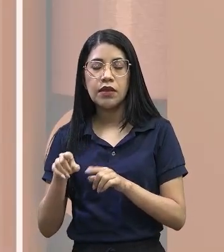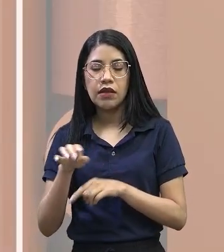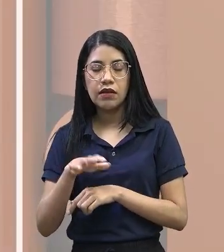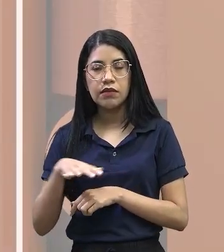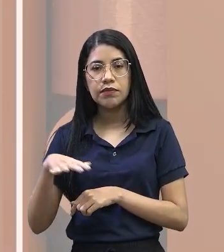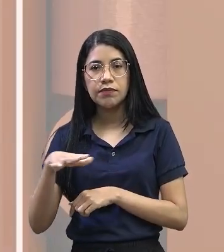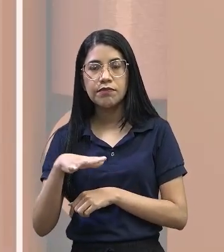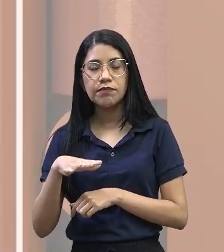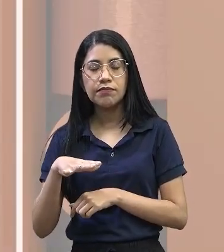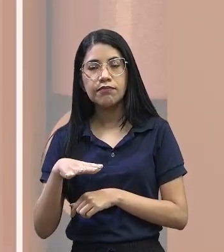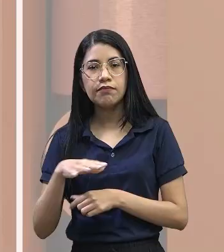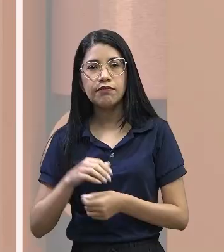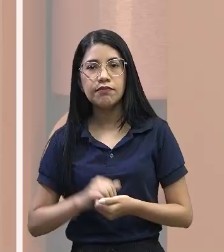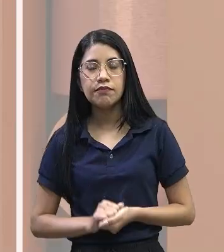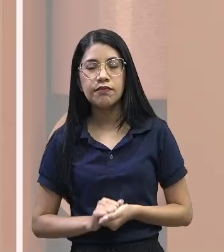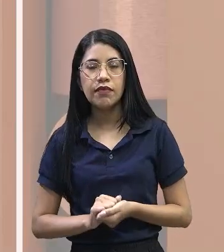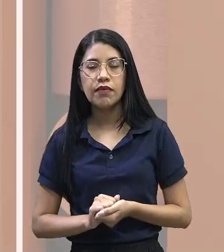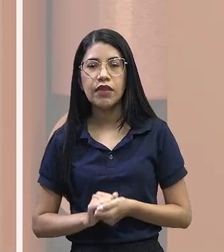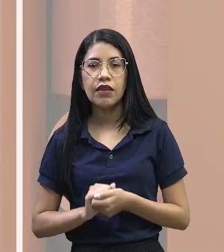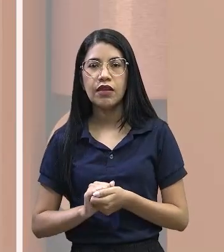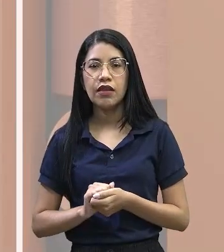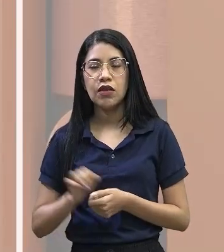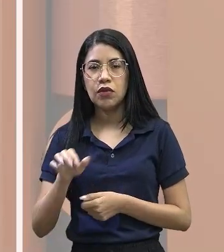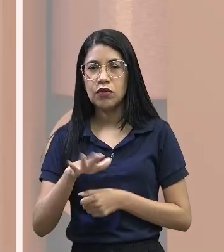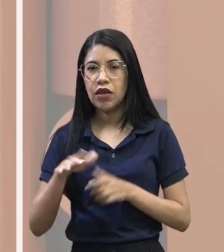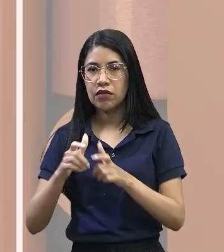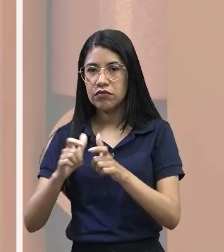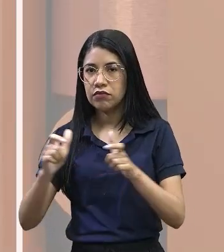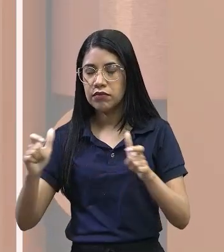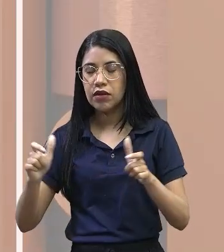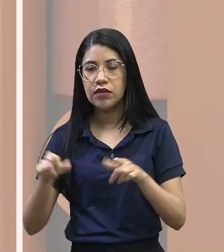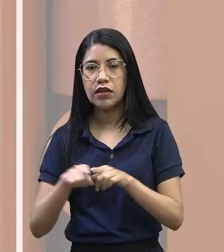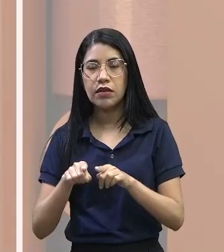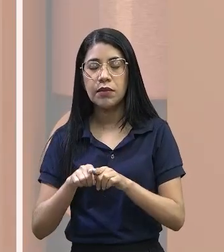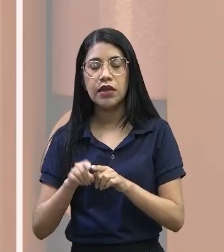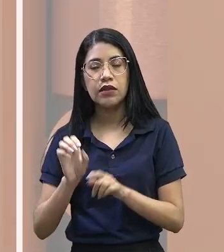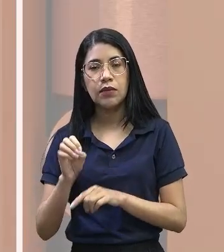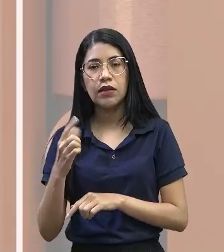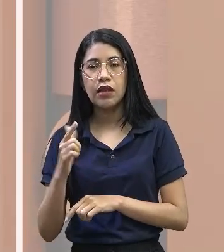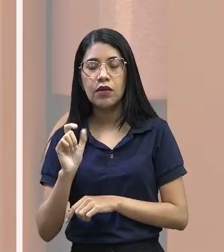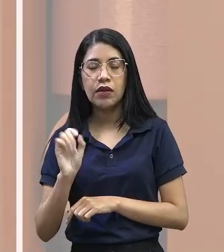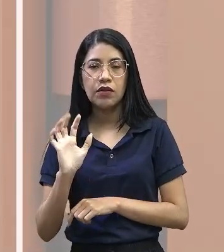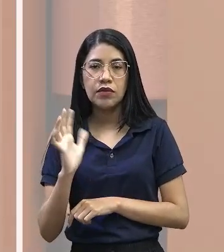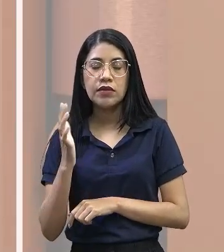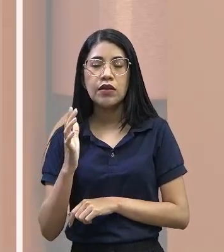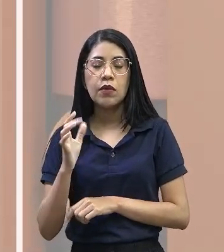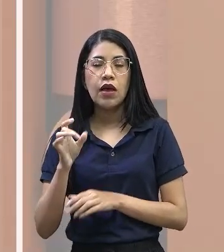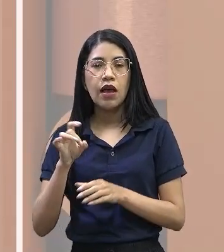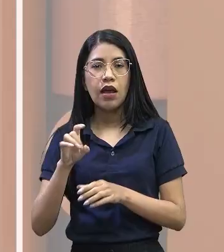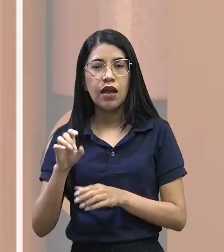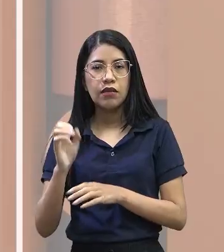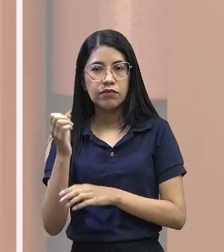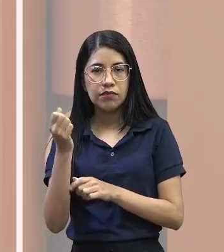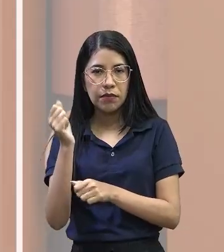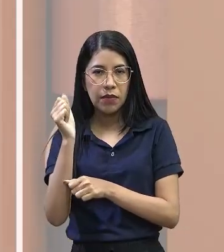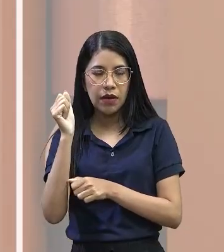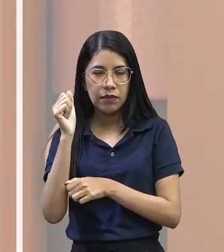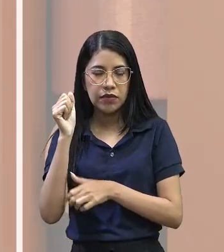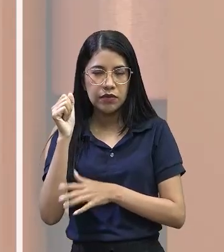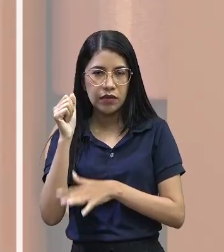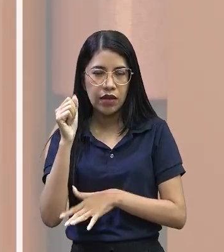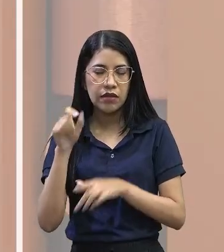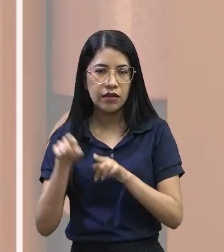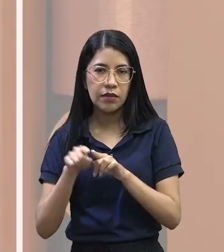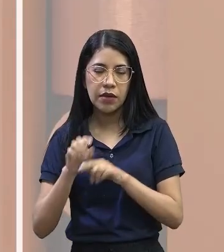territórios bem distribuídos, então, obviamente, a seringa, o látex da Malásia era muito mais barato